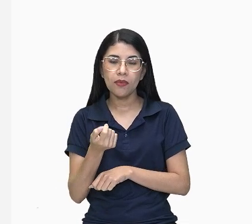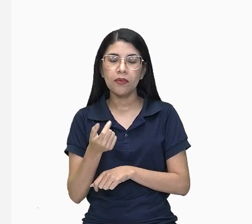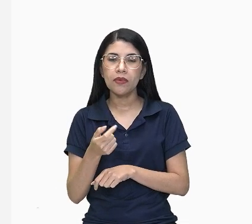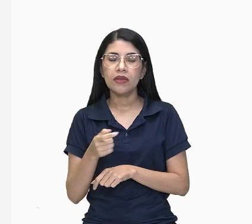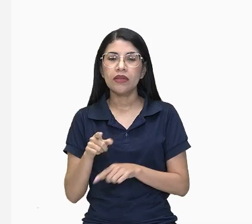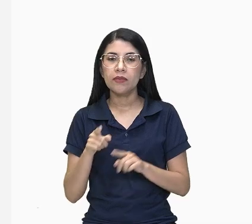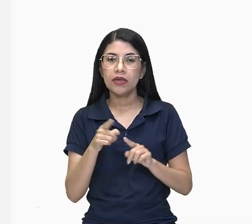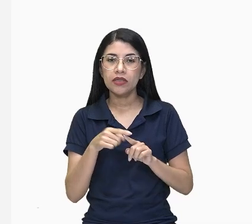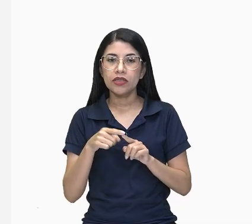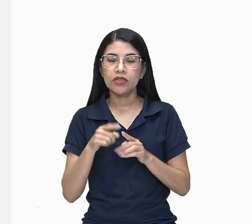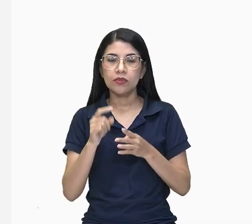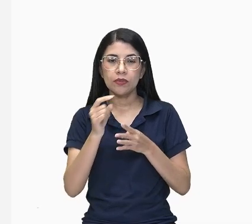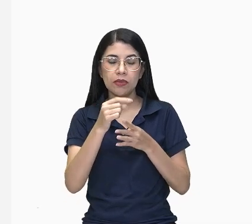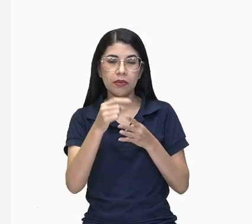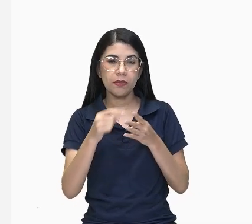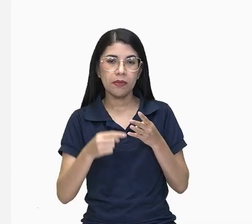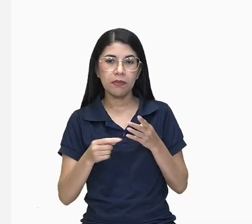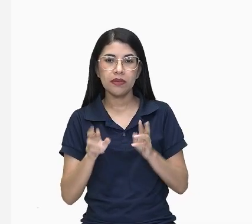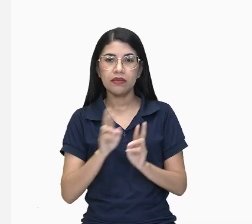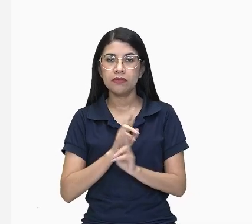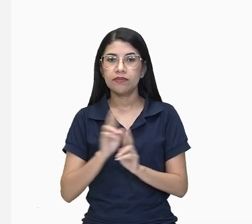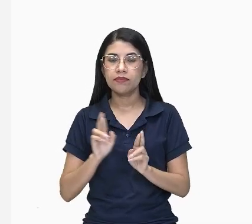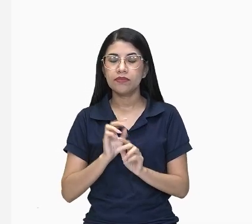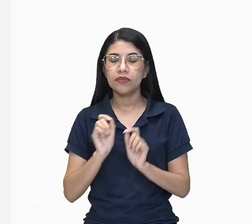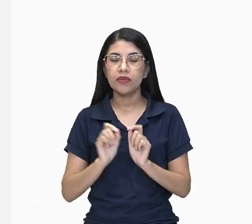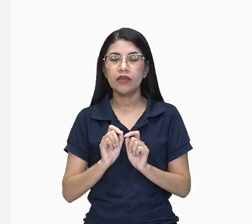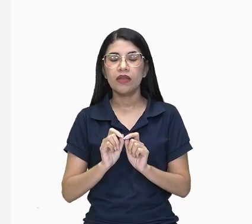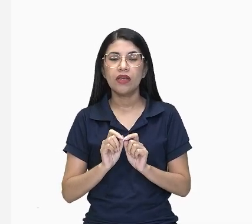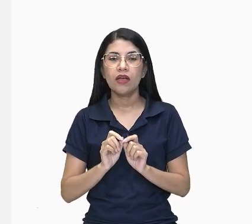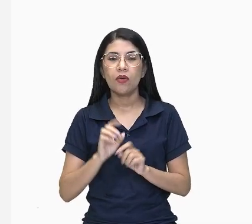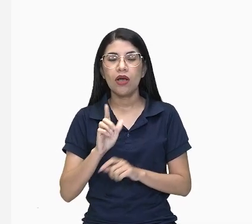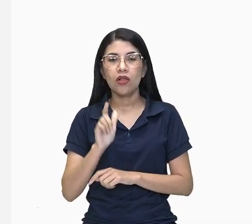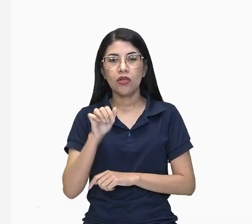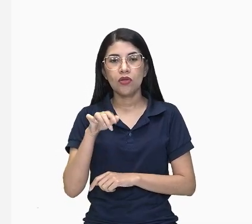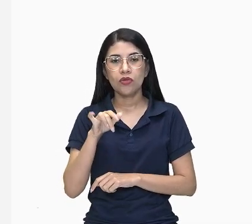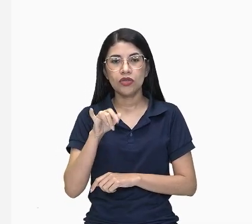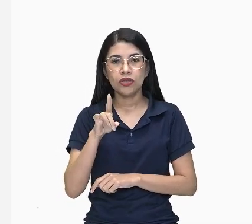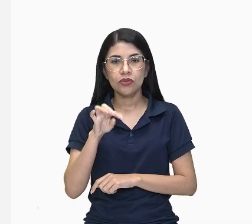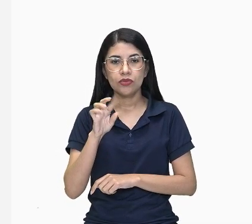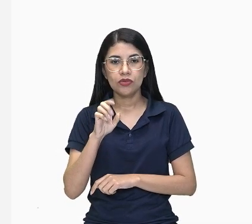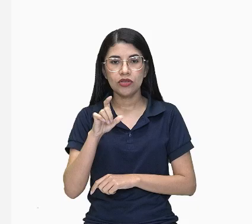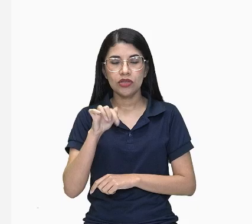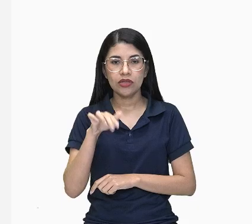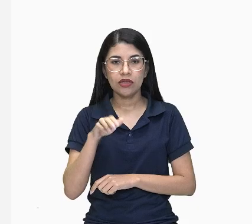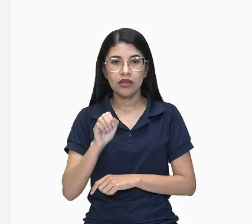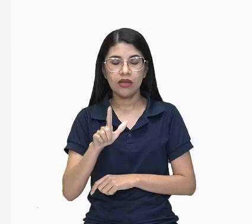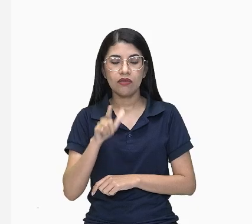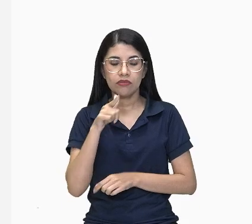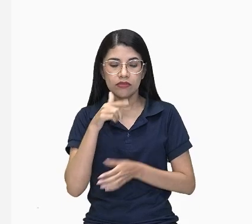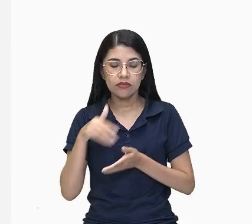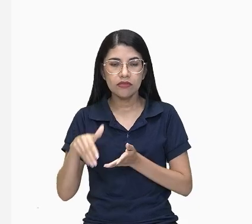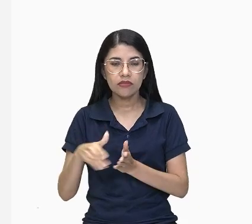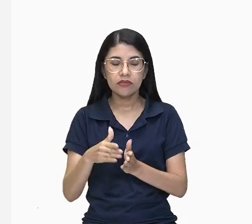de canais está relacionada ao perfil longitudinal do rio. Então,